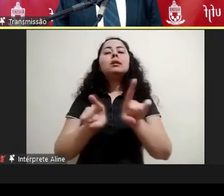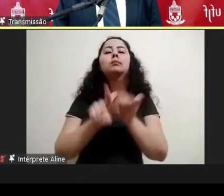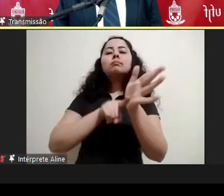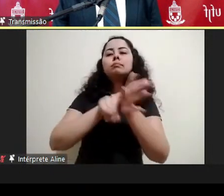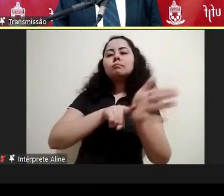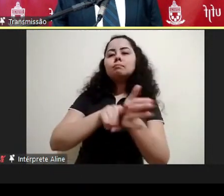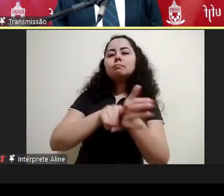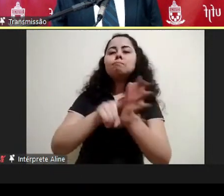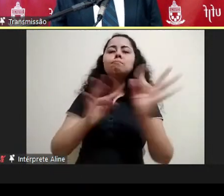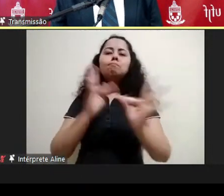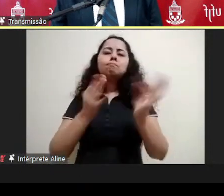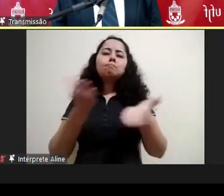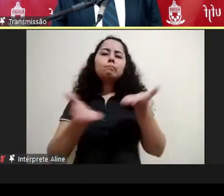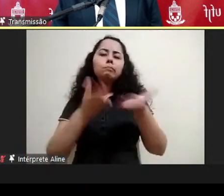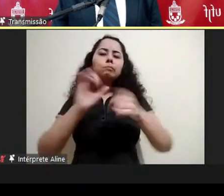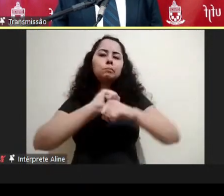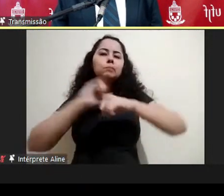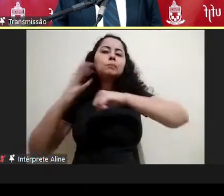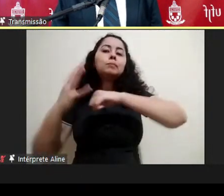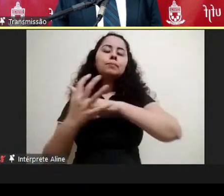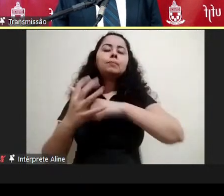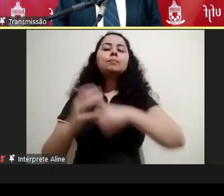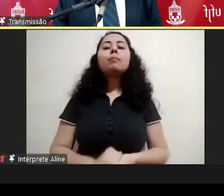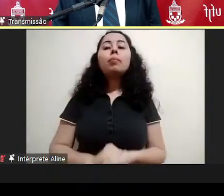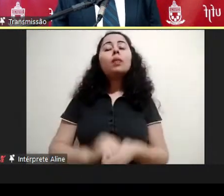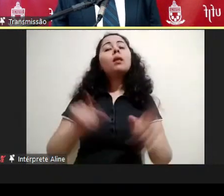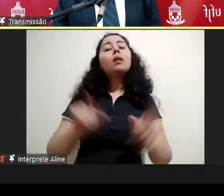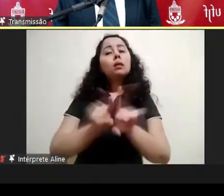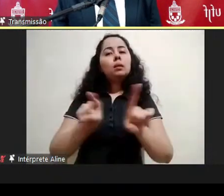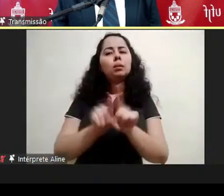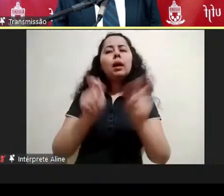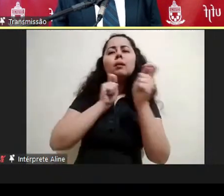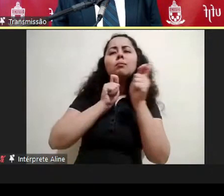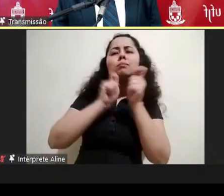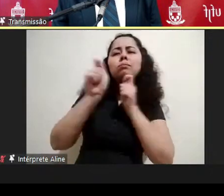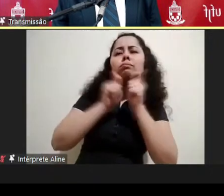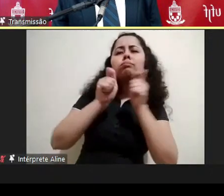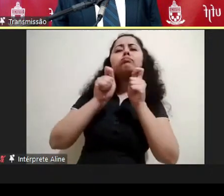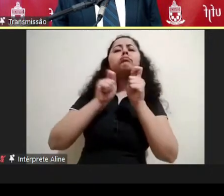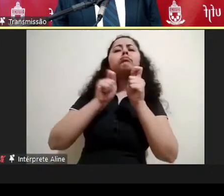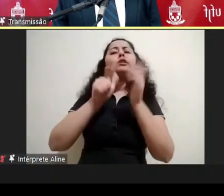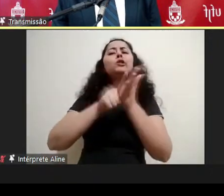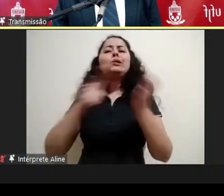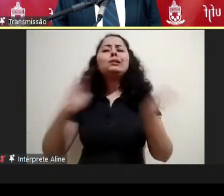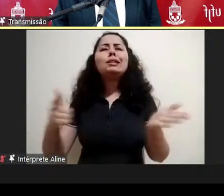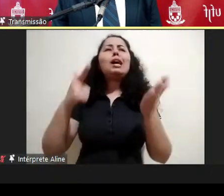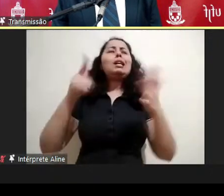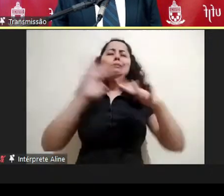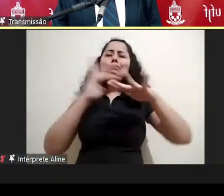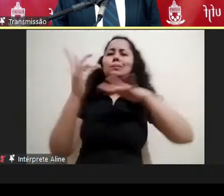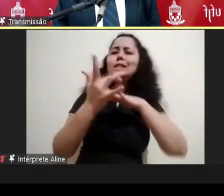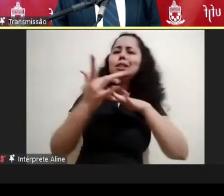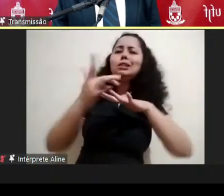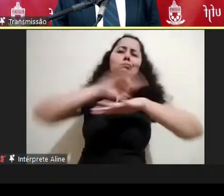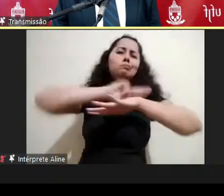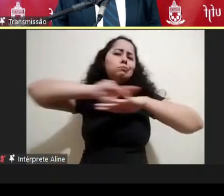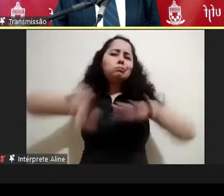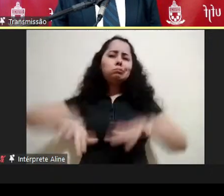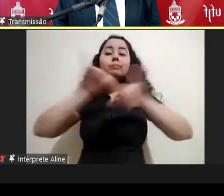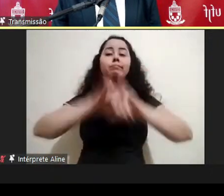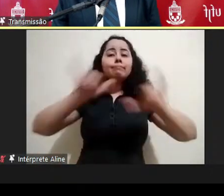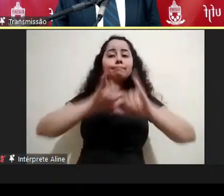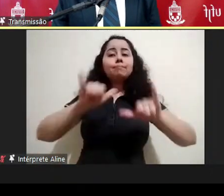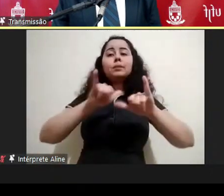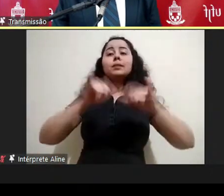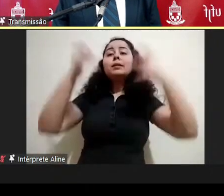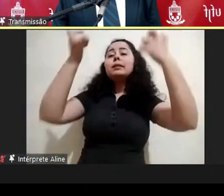Covid. Concedeu entrevistas a jornais, rádios e televisões da cidade a fim de esclarecer sobre os diversos